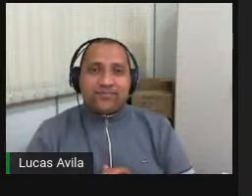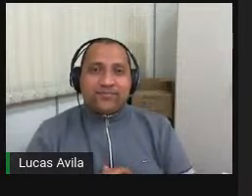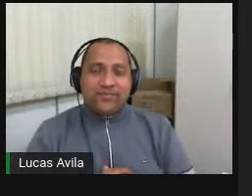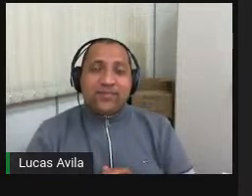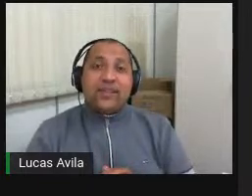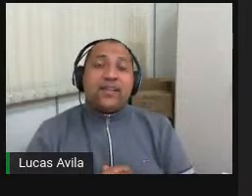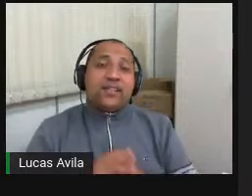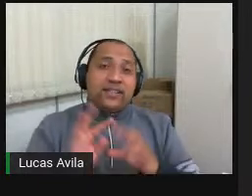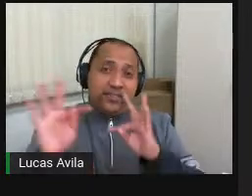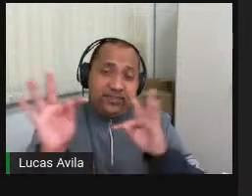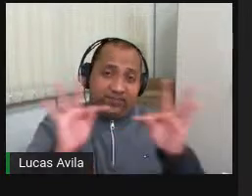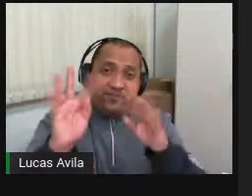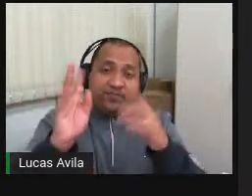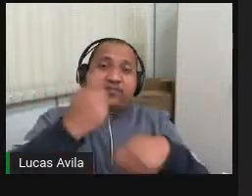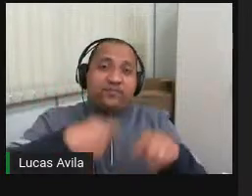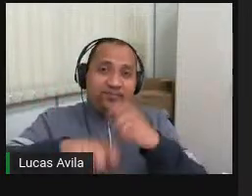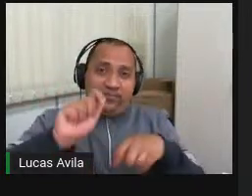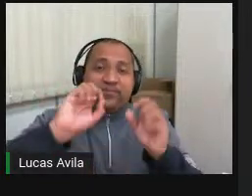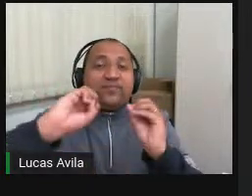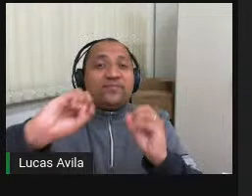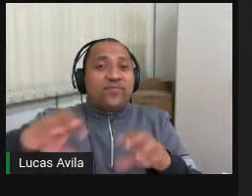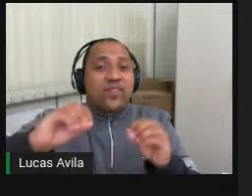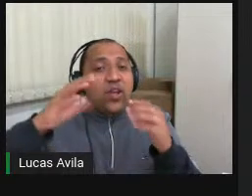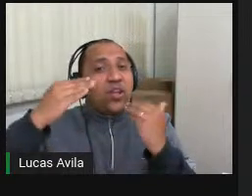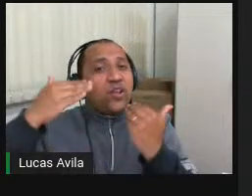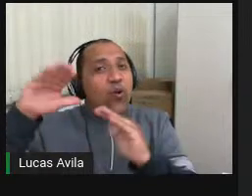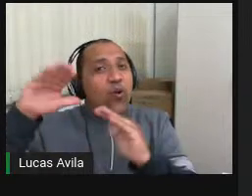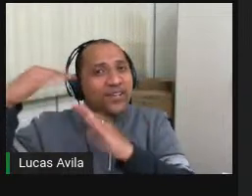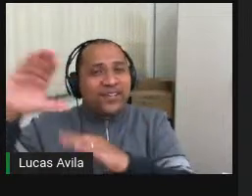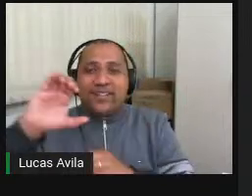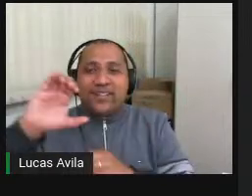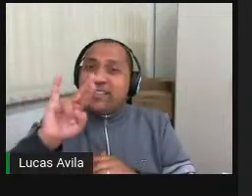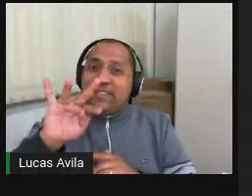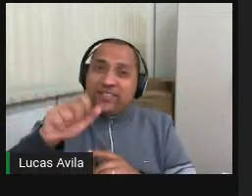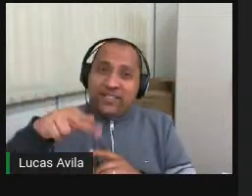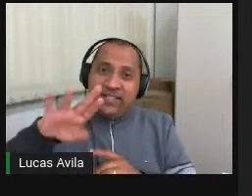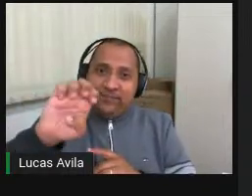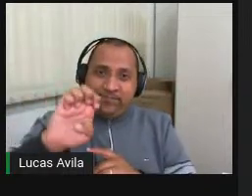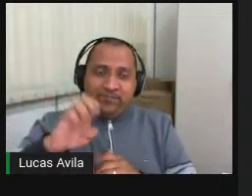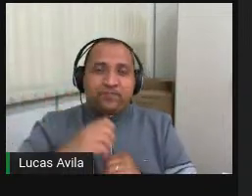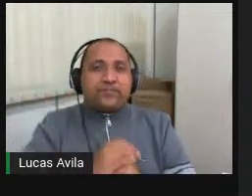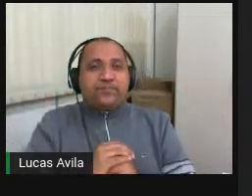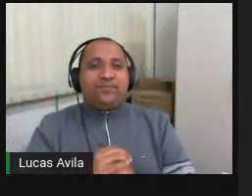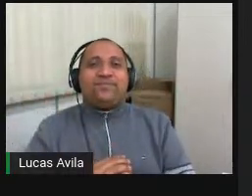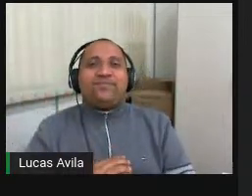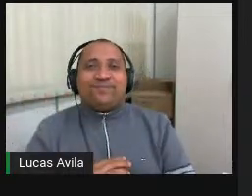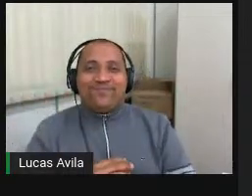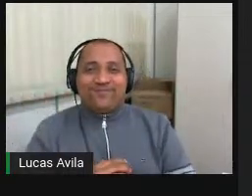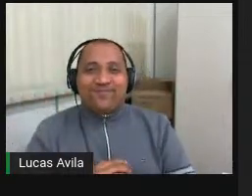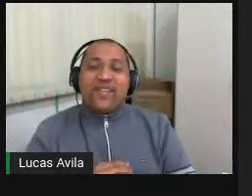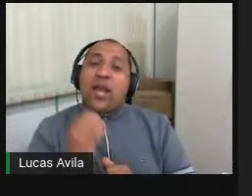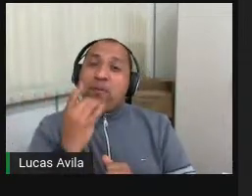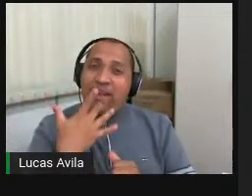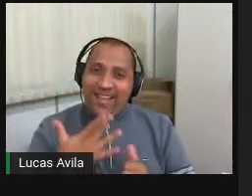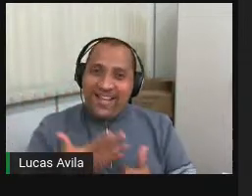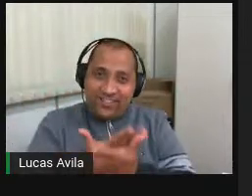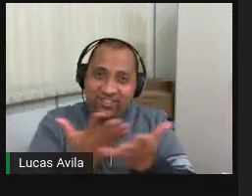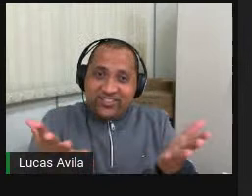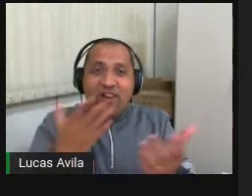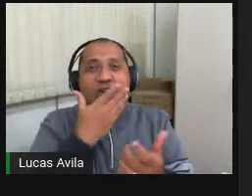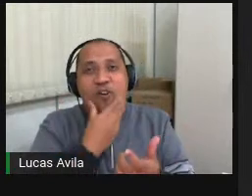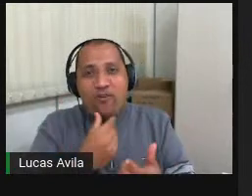Técnico Administrativo e Educação homenageada, Cristiane Gentil Ricordi. Boa tarde a todos e